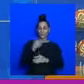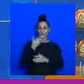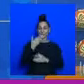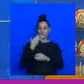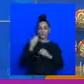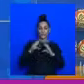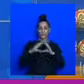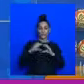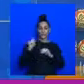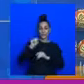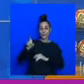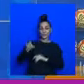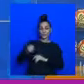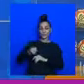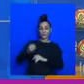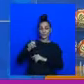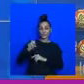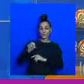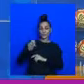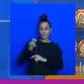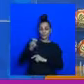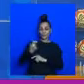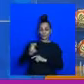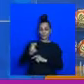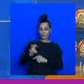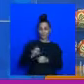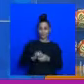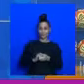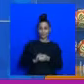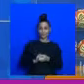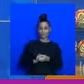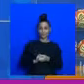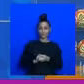azul 05. Azul 05.